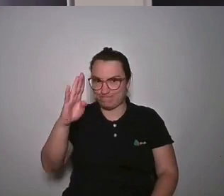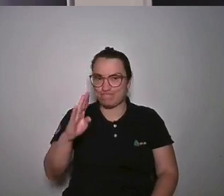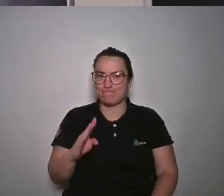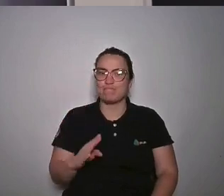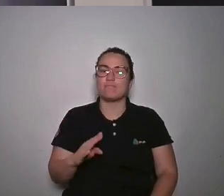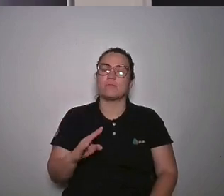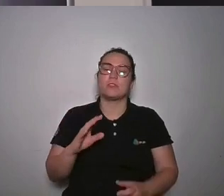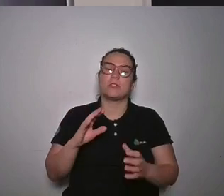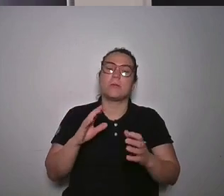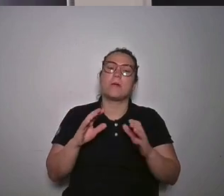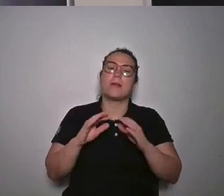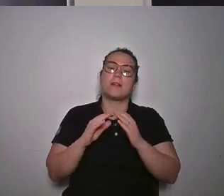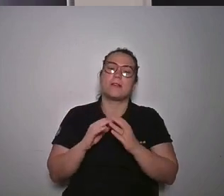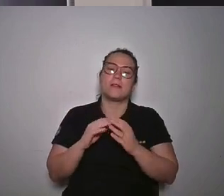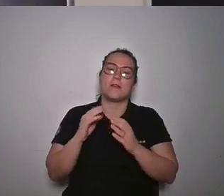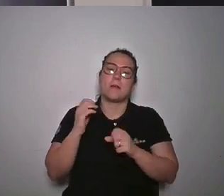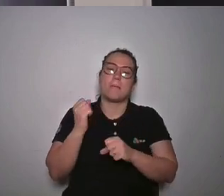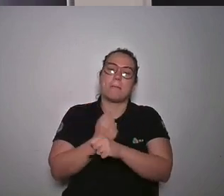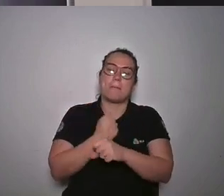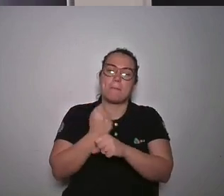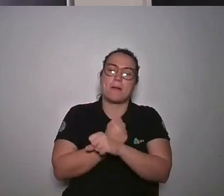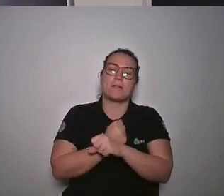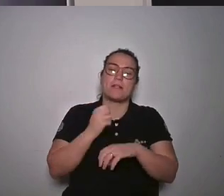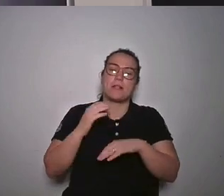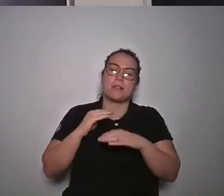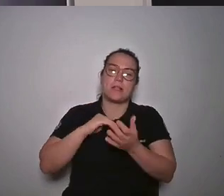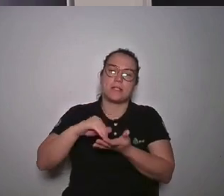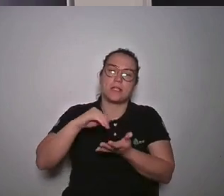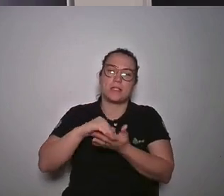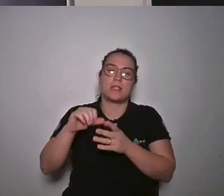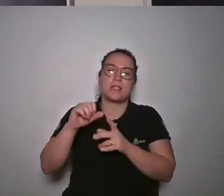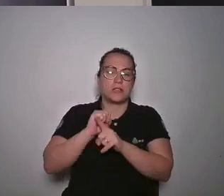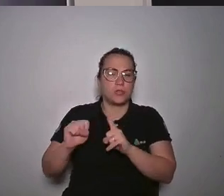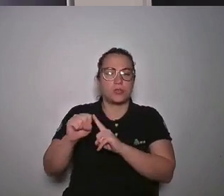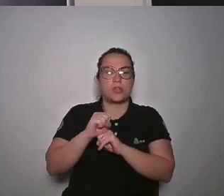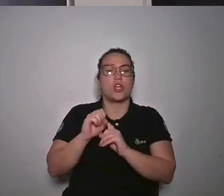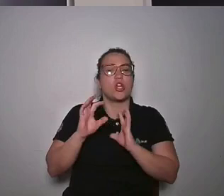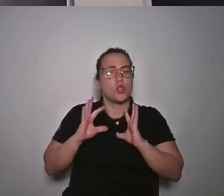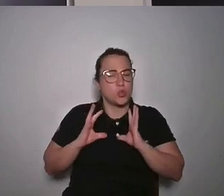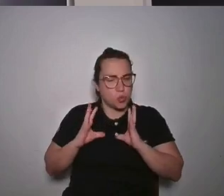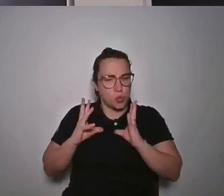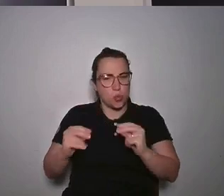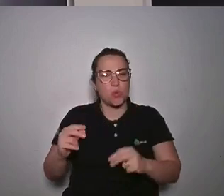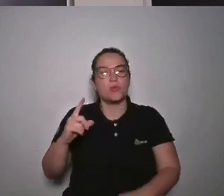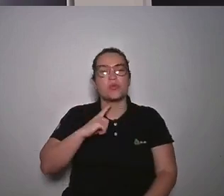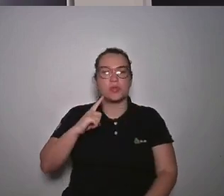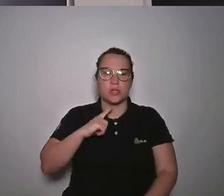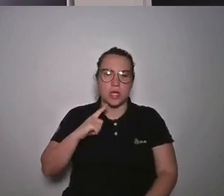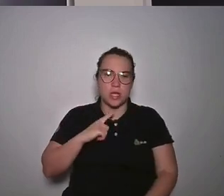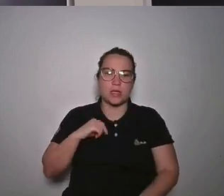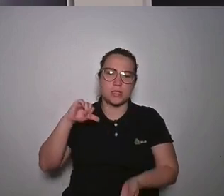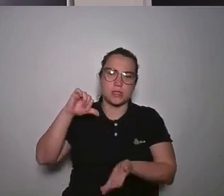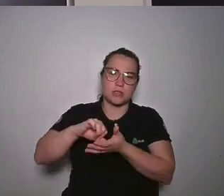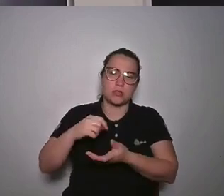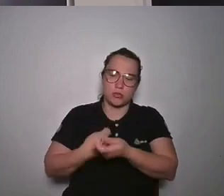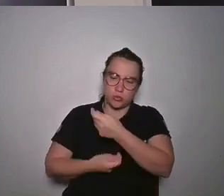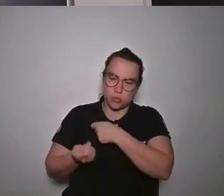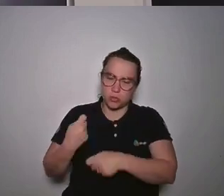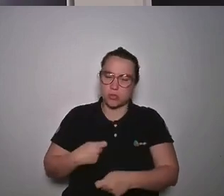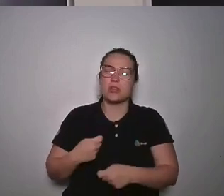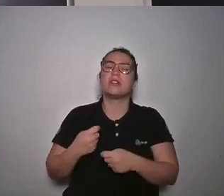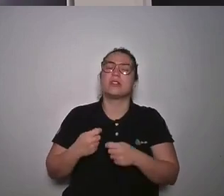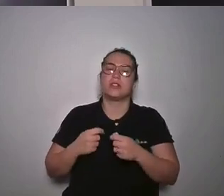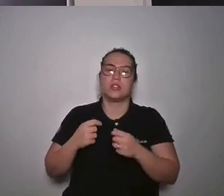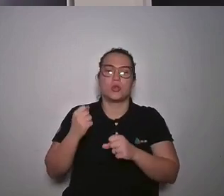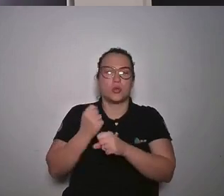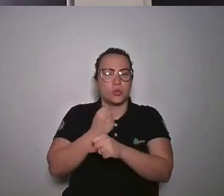reforma para e materiais permanentes da Secretaria de Assistência Social. Então, todos eles têm construção no centro administrativo, lá no CAM, construção de